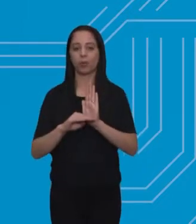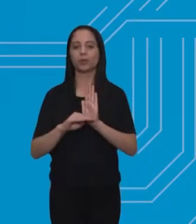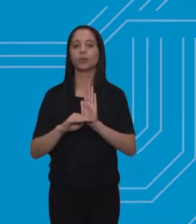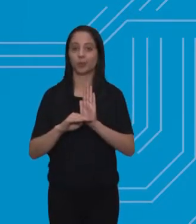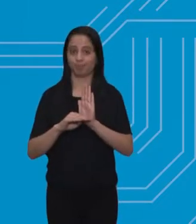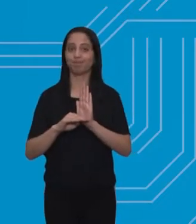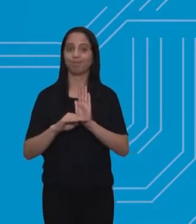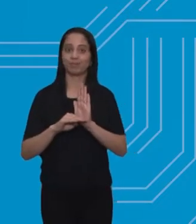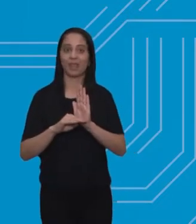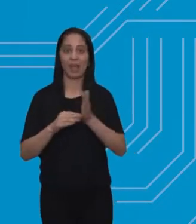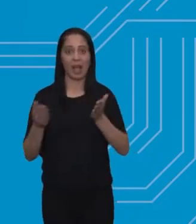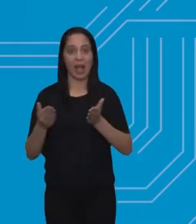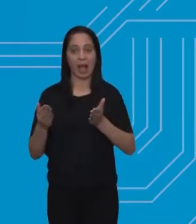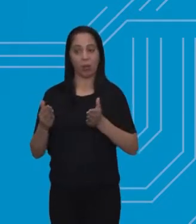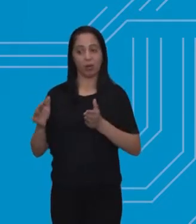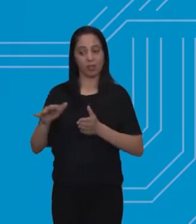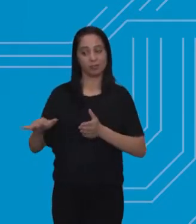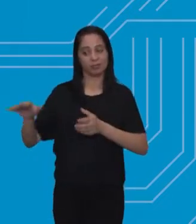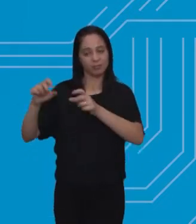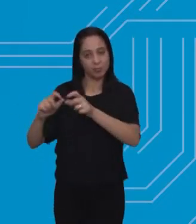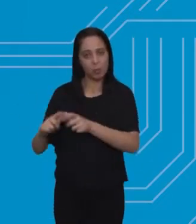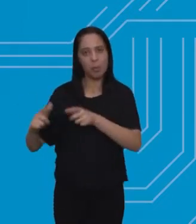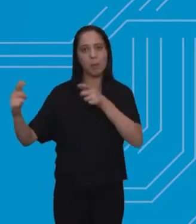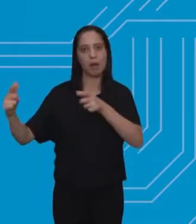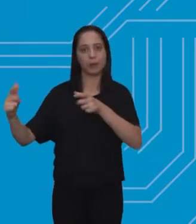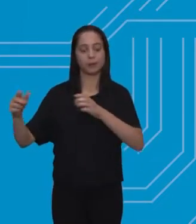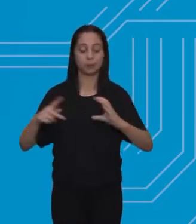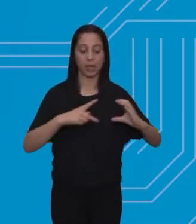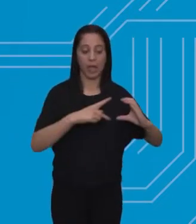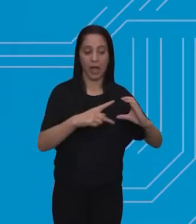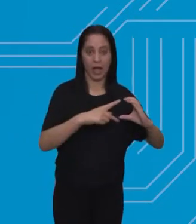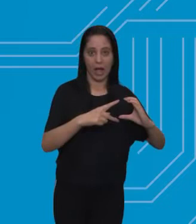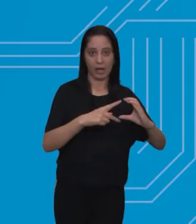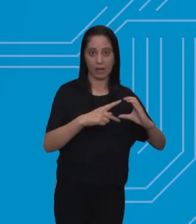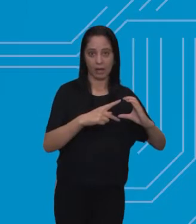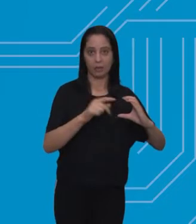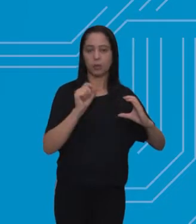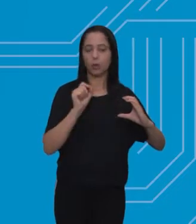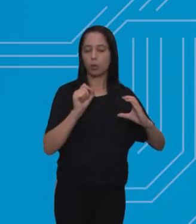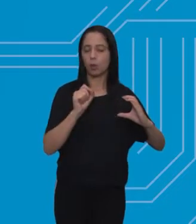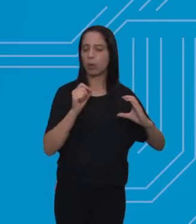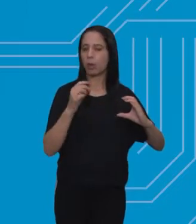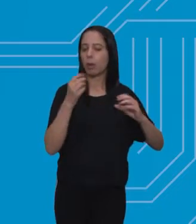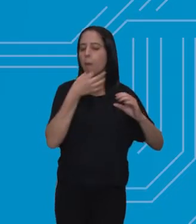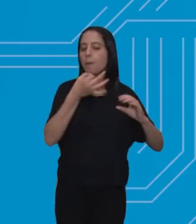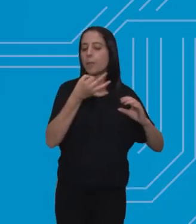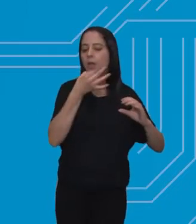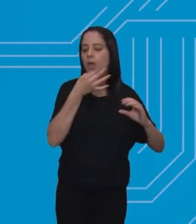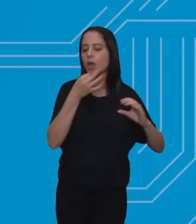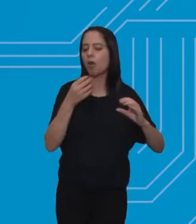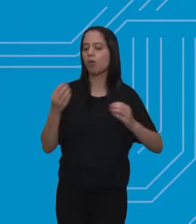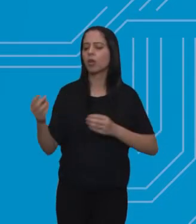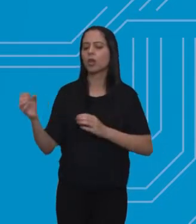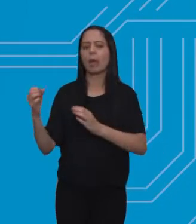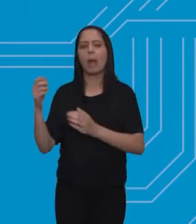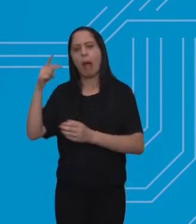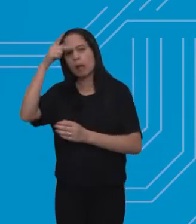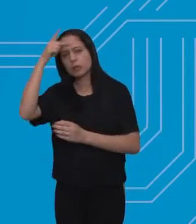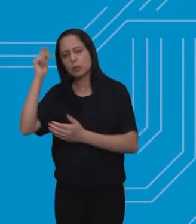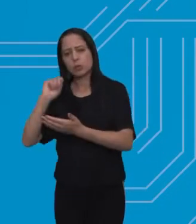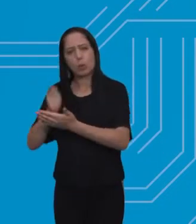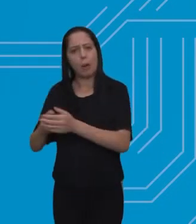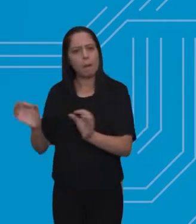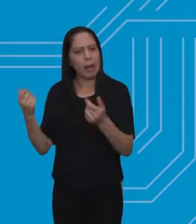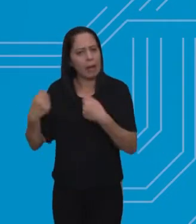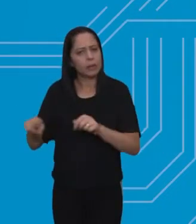Imposto benefício que foi ampliado este ano para câmera a concessão deste direito é muito importante para ajudar